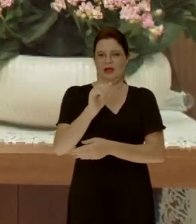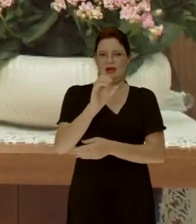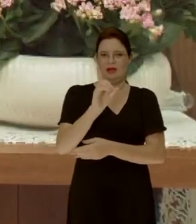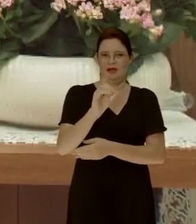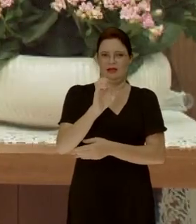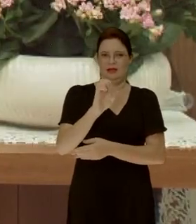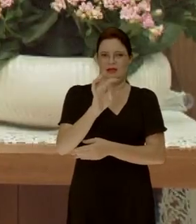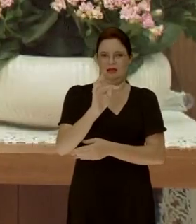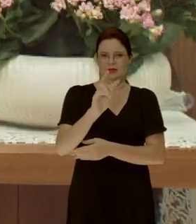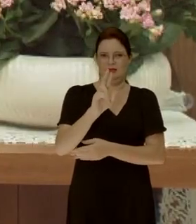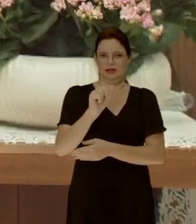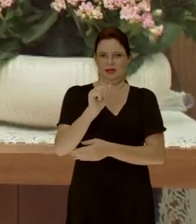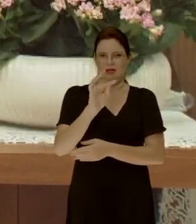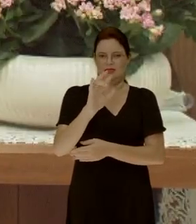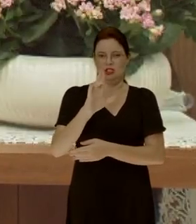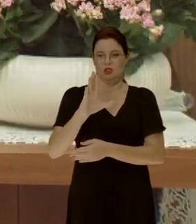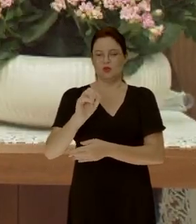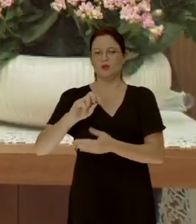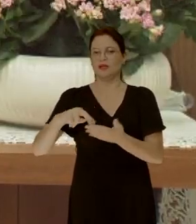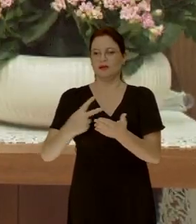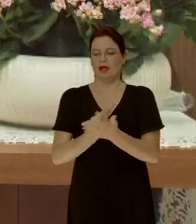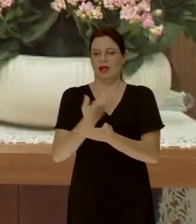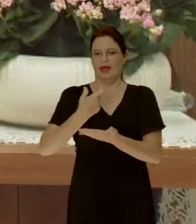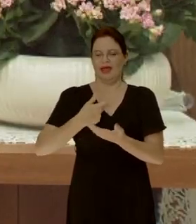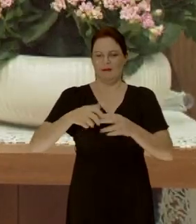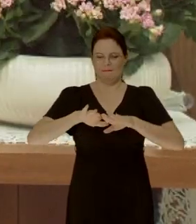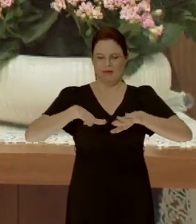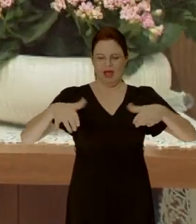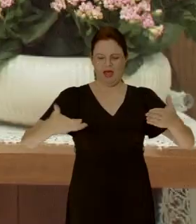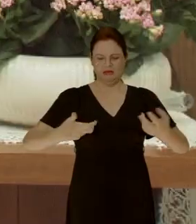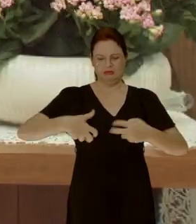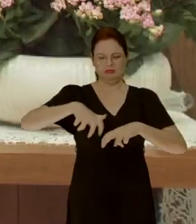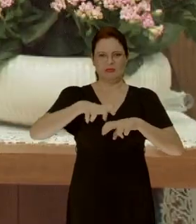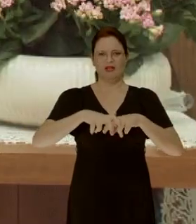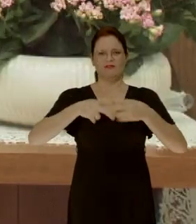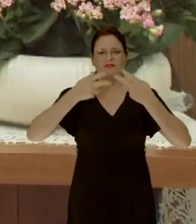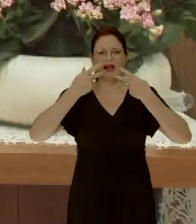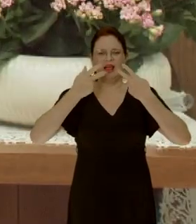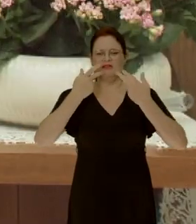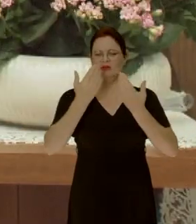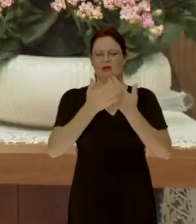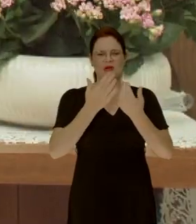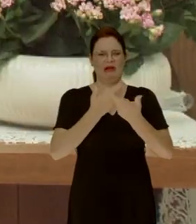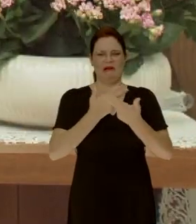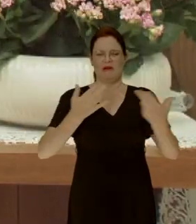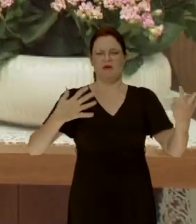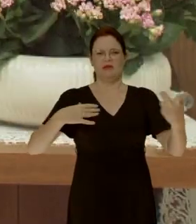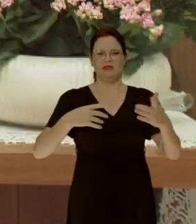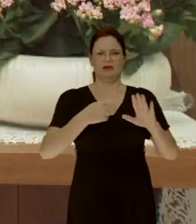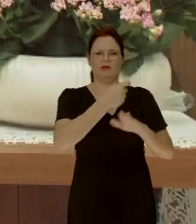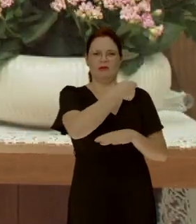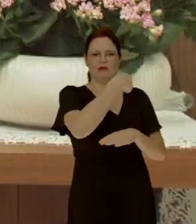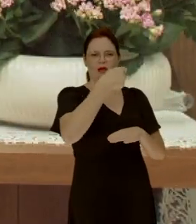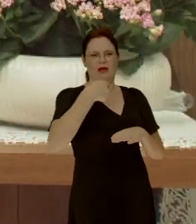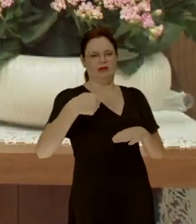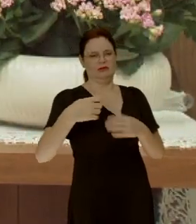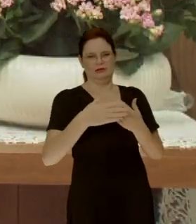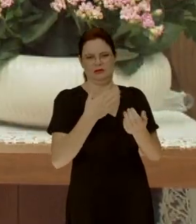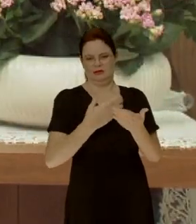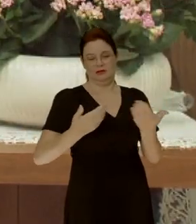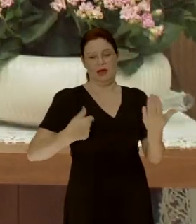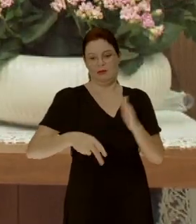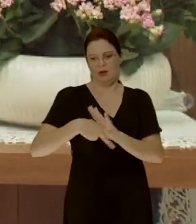ele sentava numa mesa lá em qualquer coisa, dizia qualquer coisa, escrevia lá no quadro uma porção de... ficava por aquilo mesmo,